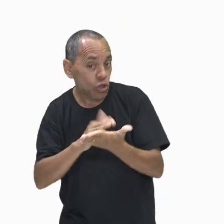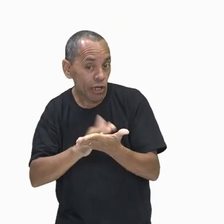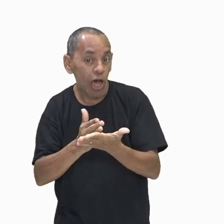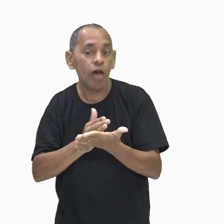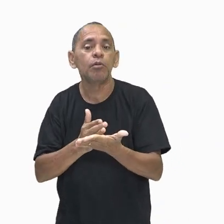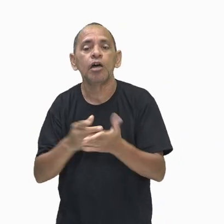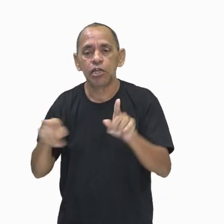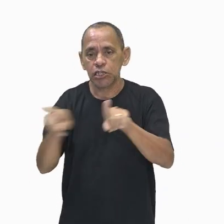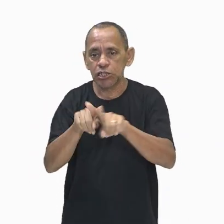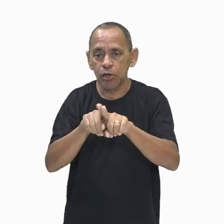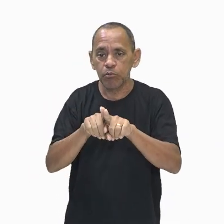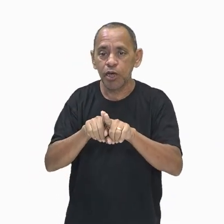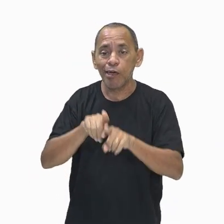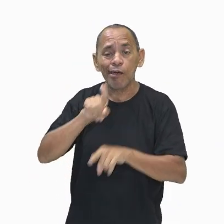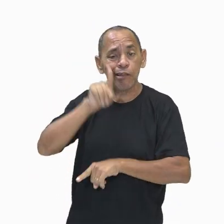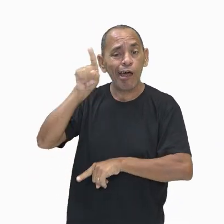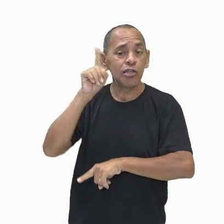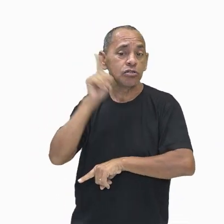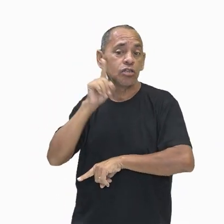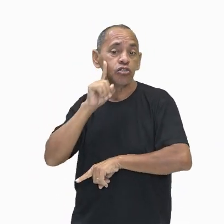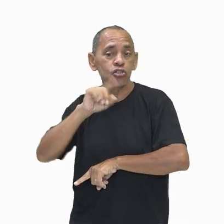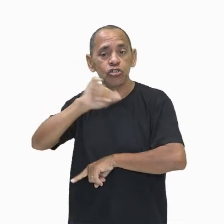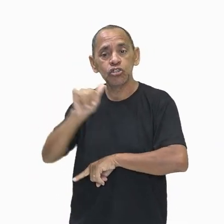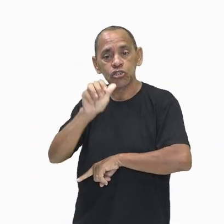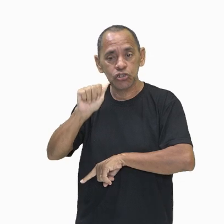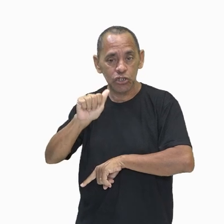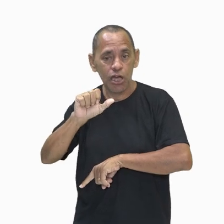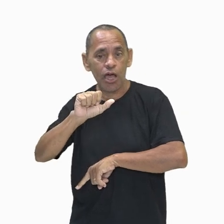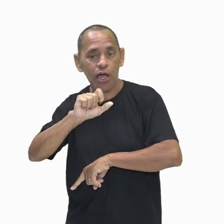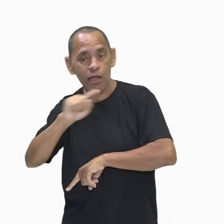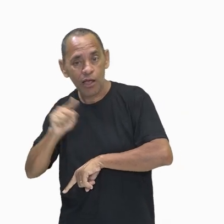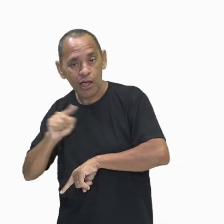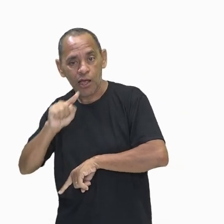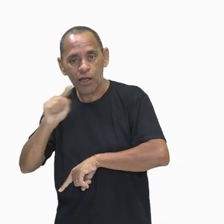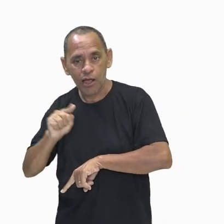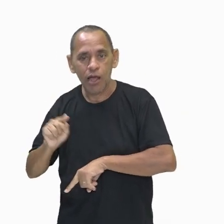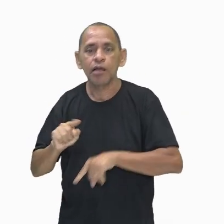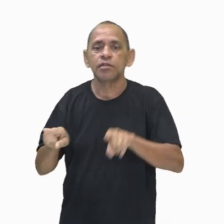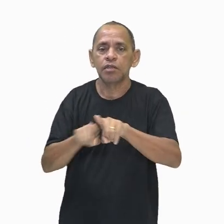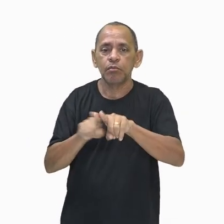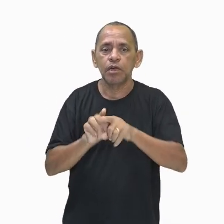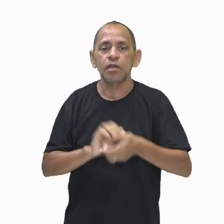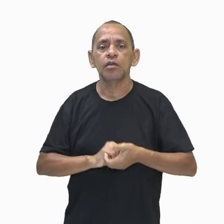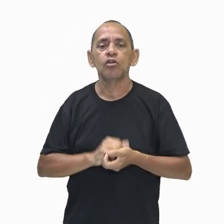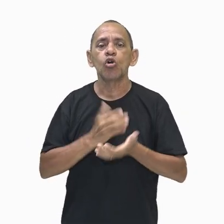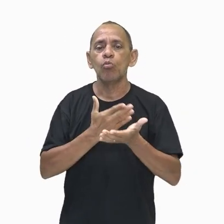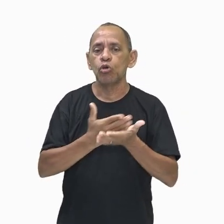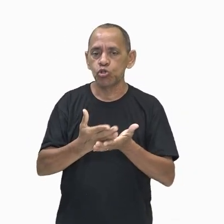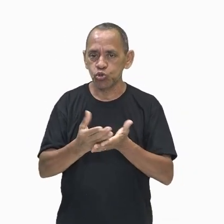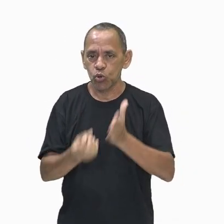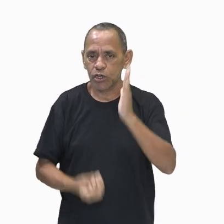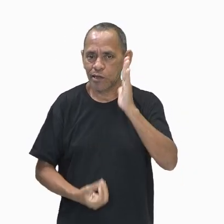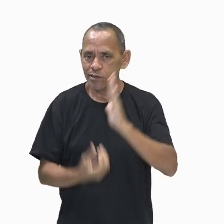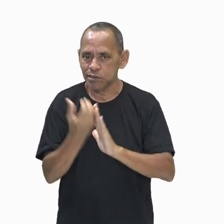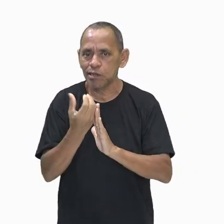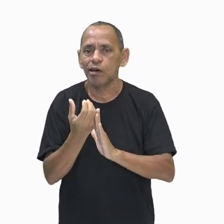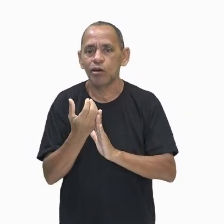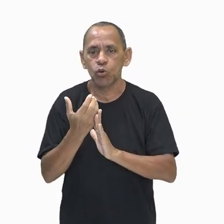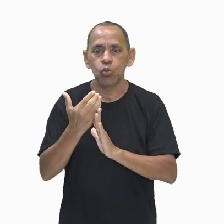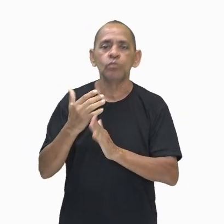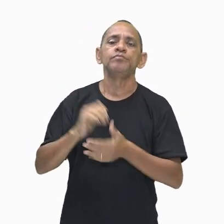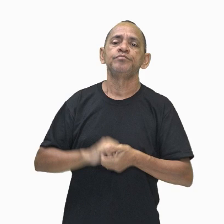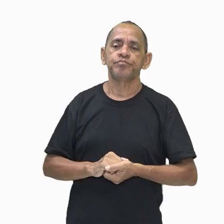Em 1958, o lançamento do compacto de João Gilberto, um dos maiores representantes da bossa